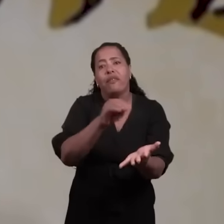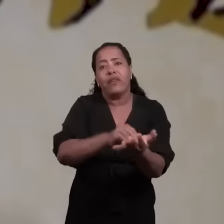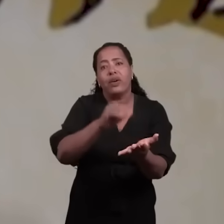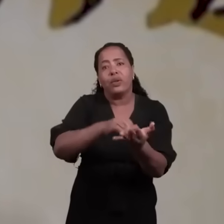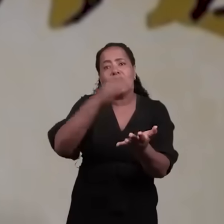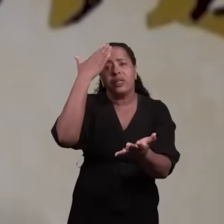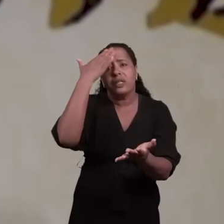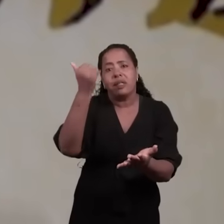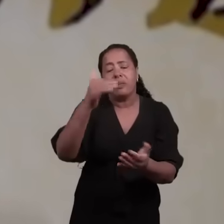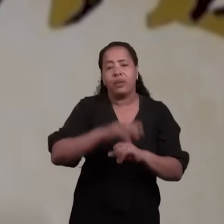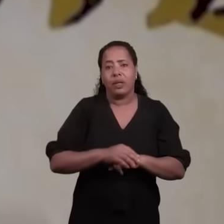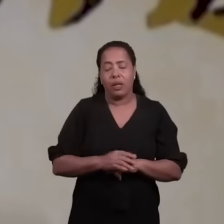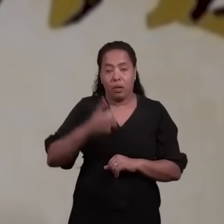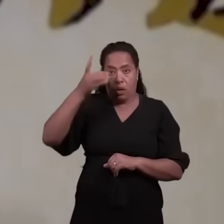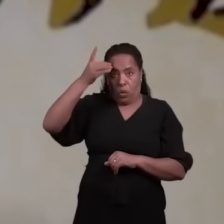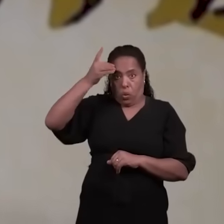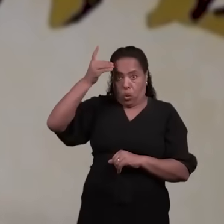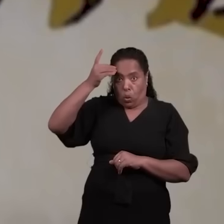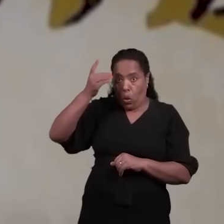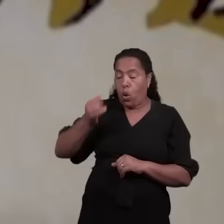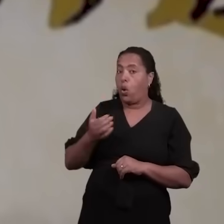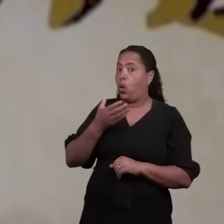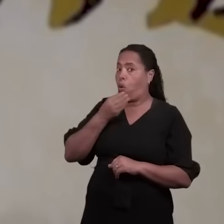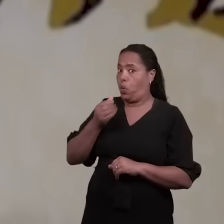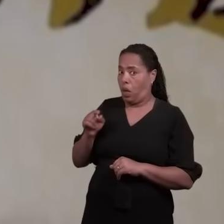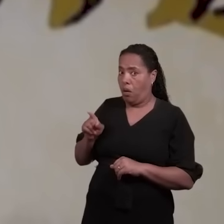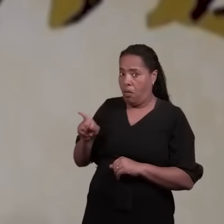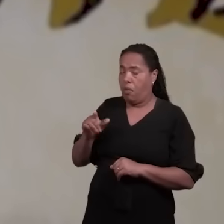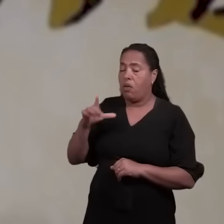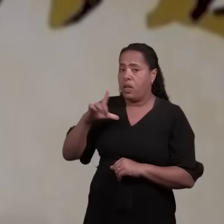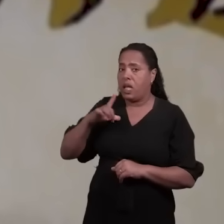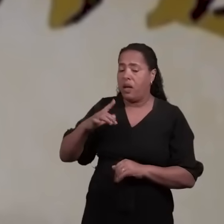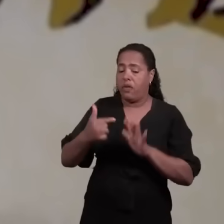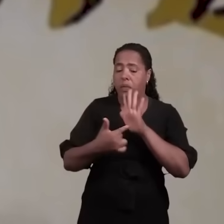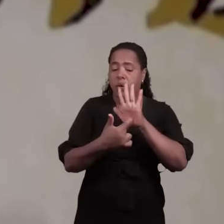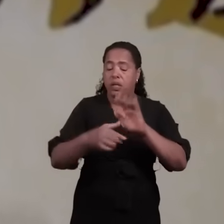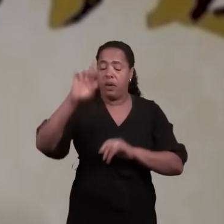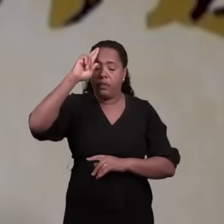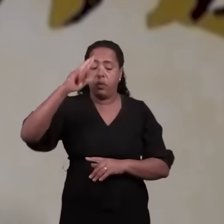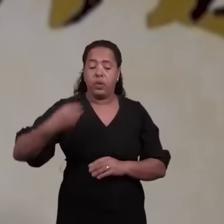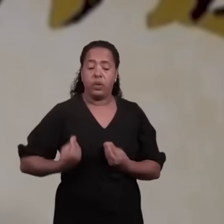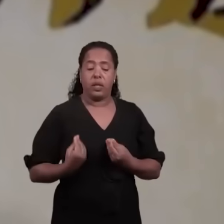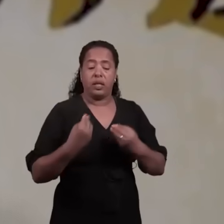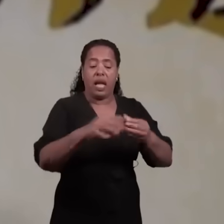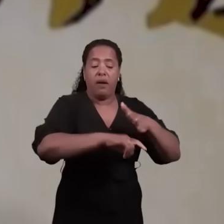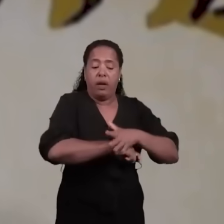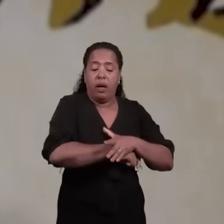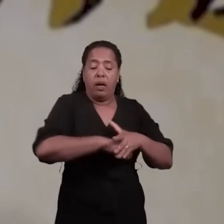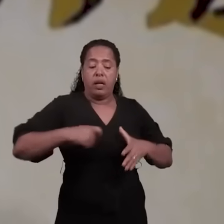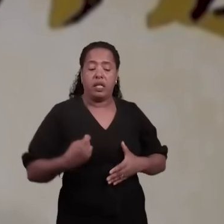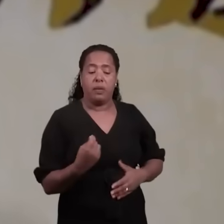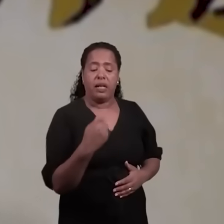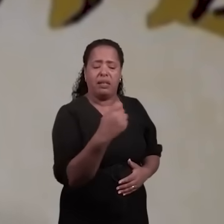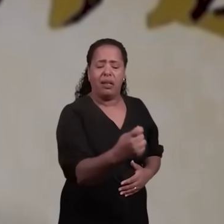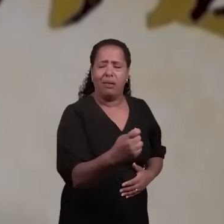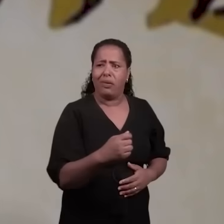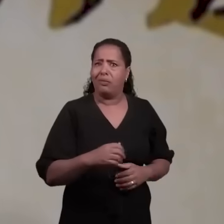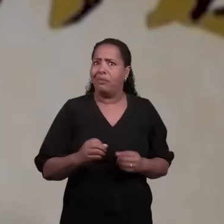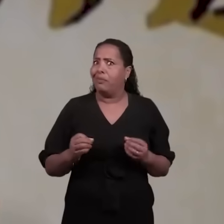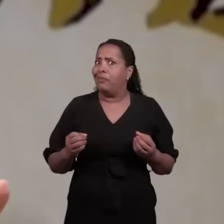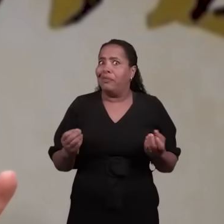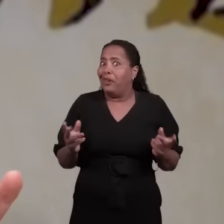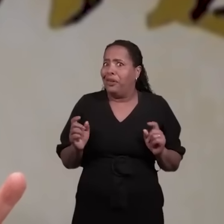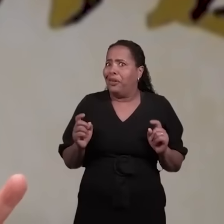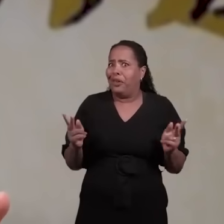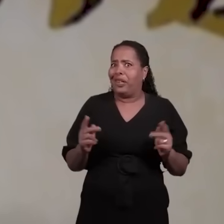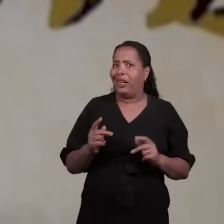de sabedoria. E a visão que o irmão teve mostrava que o Senhor colocava na mão dela uma espada.